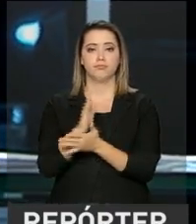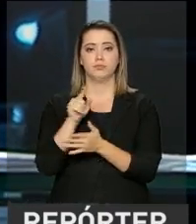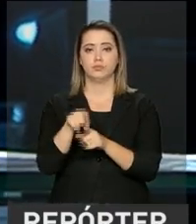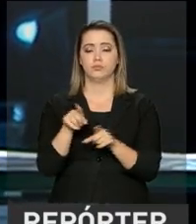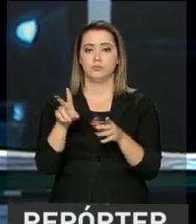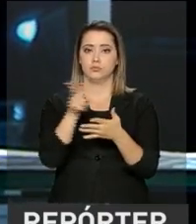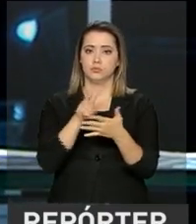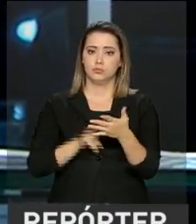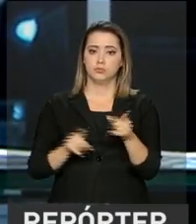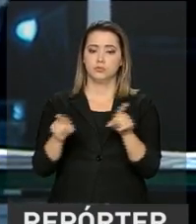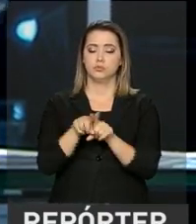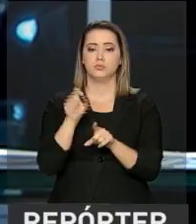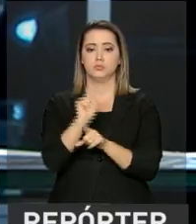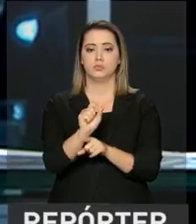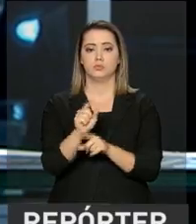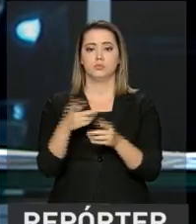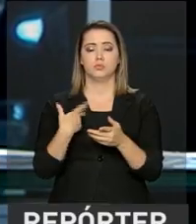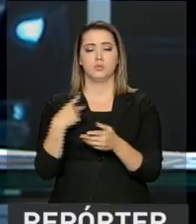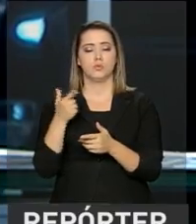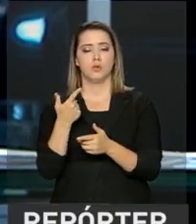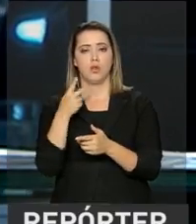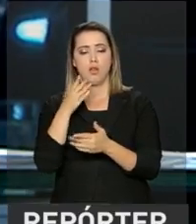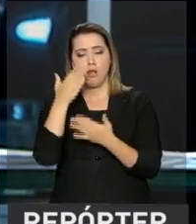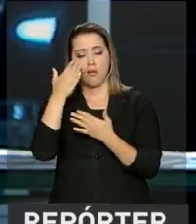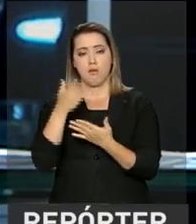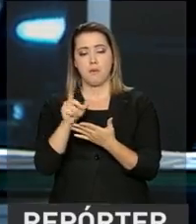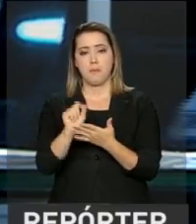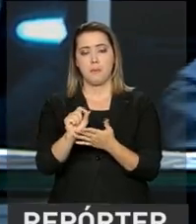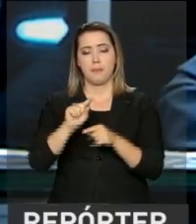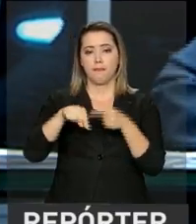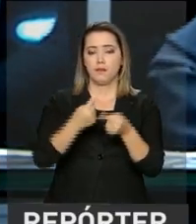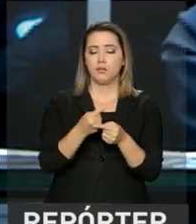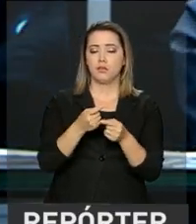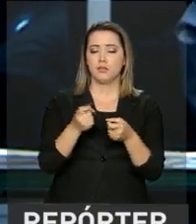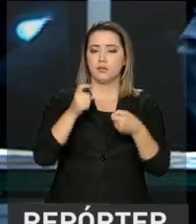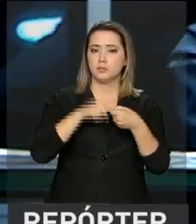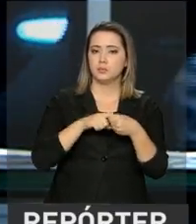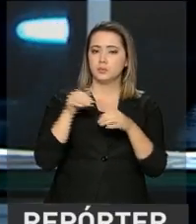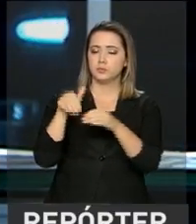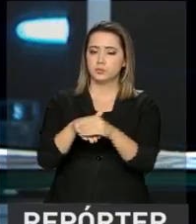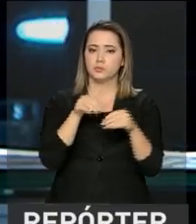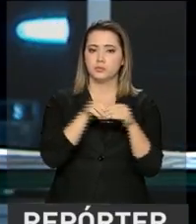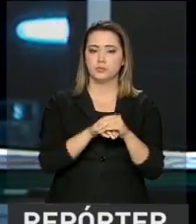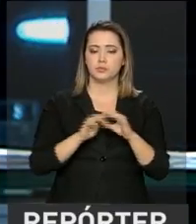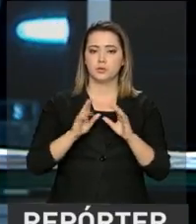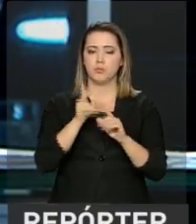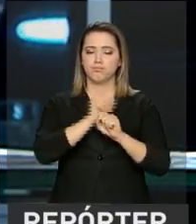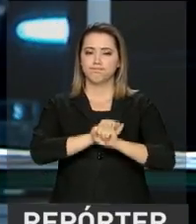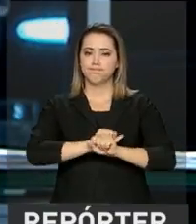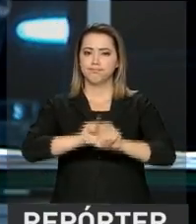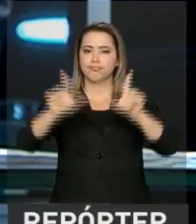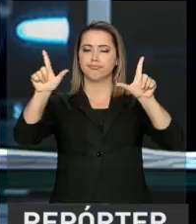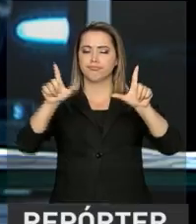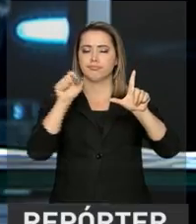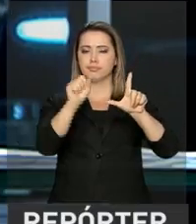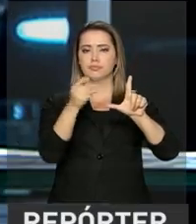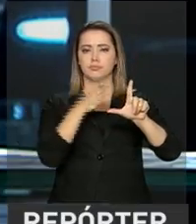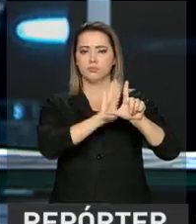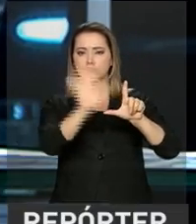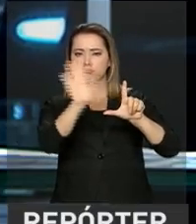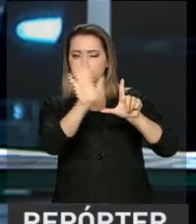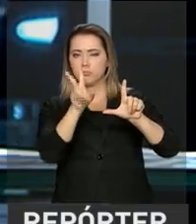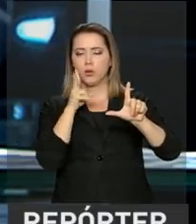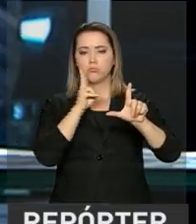vão encaminhar os votos das bancadas e depois a votação ocorre no painel do plenário do